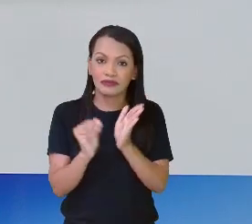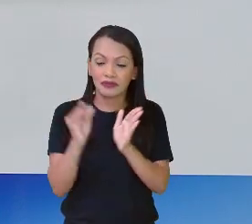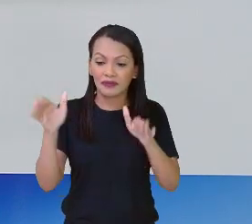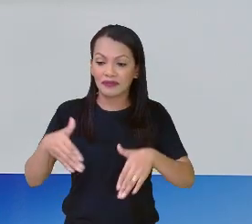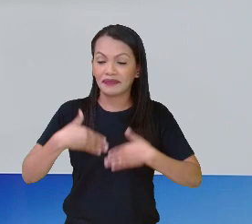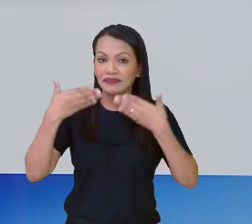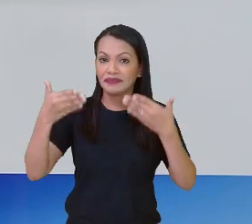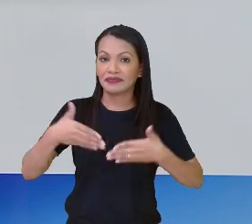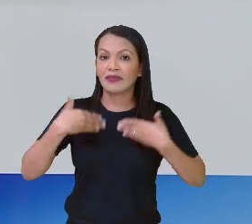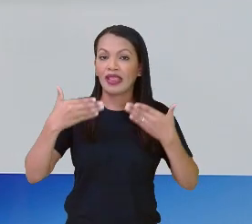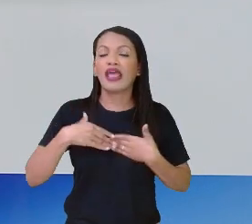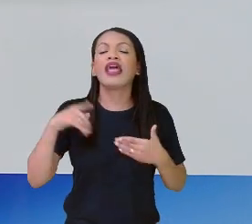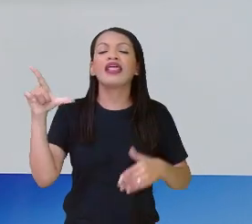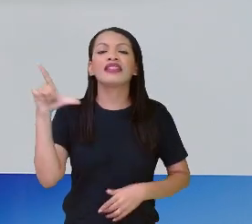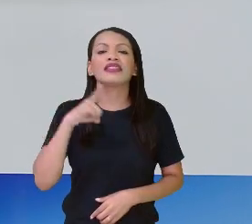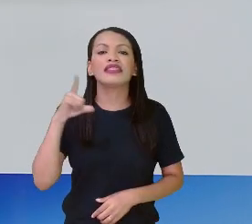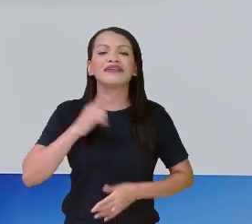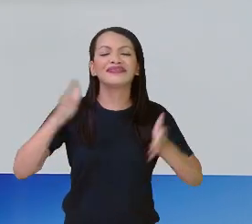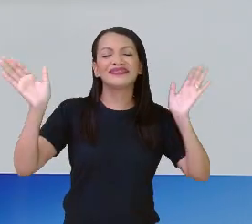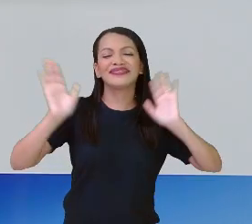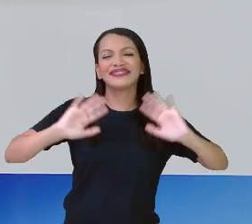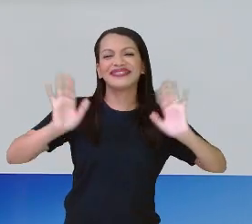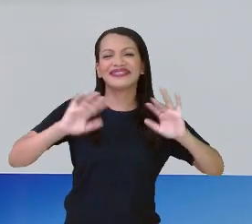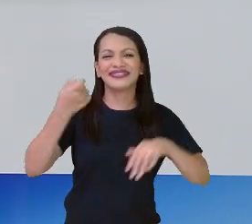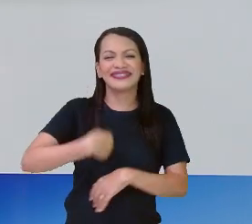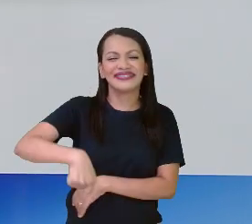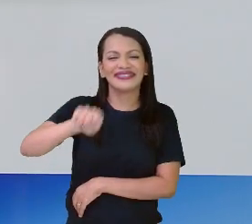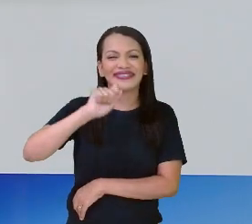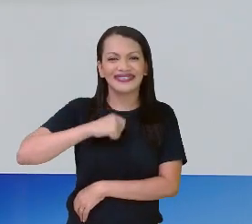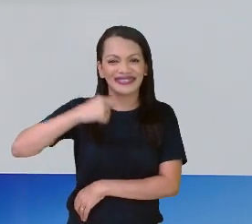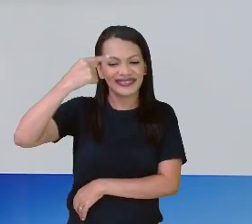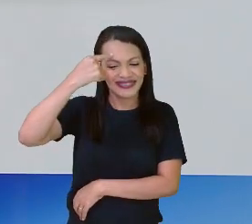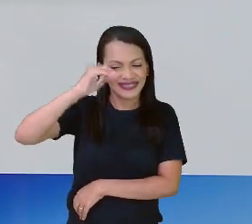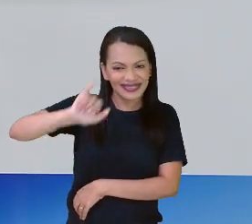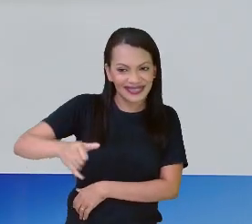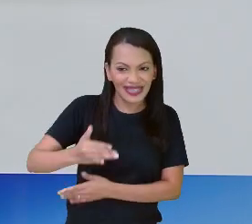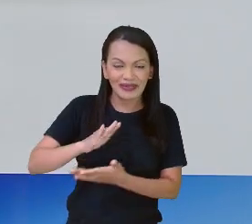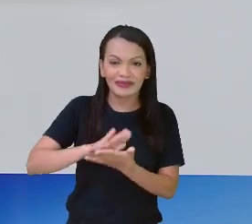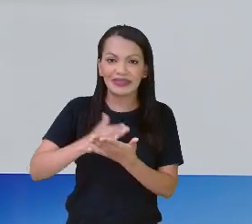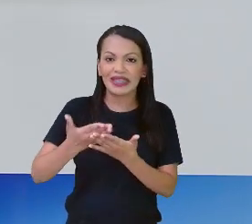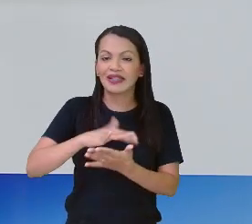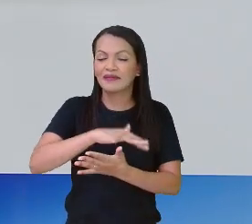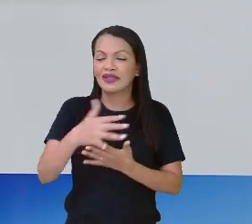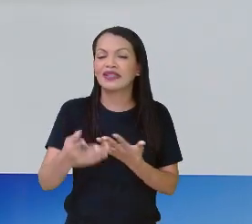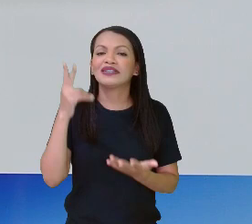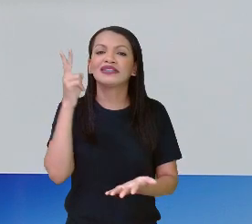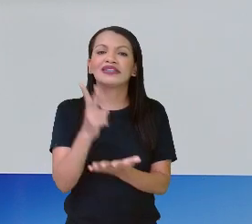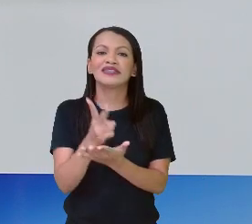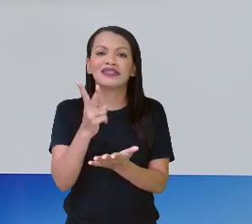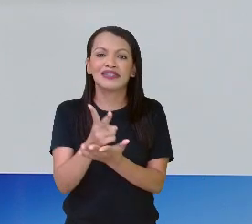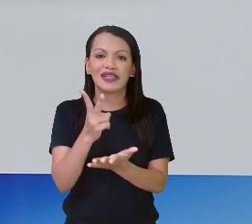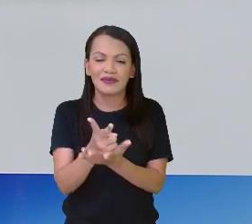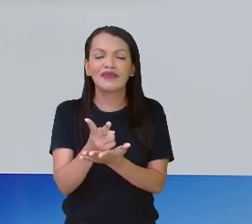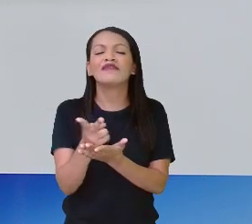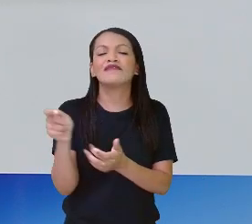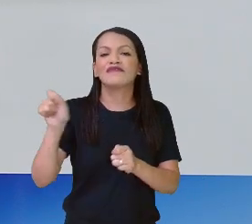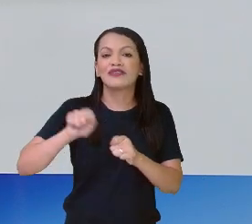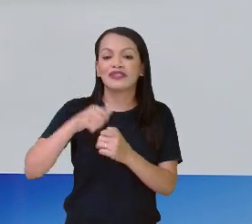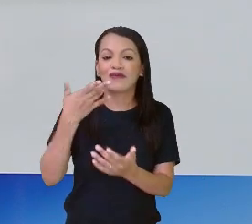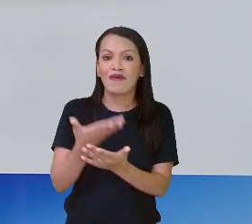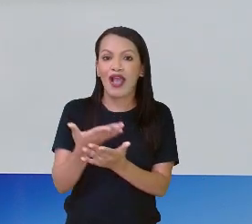alegria em ter a Jéssica aqui comigo. Isso mesmo, nossa intérprete de Libras, como sempre, né? Faz a nossa aula um